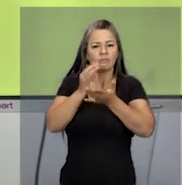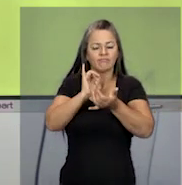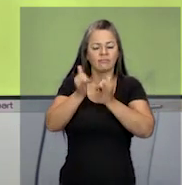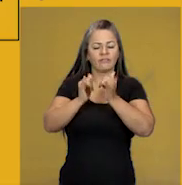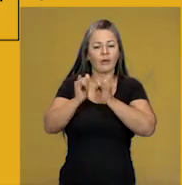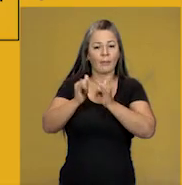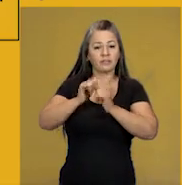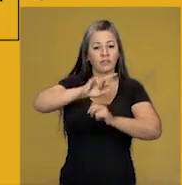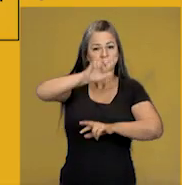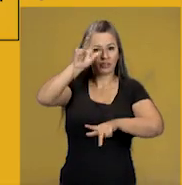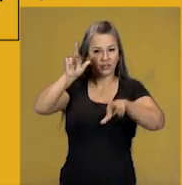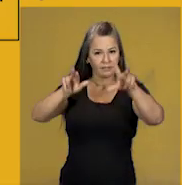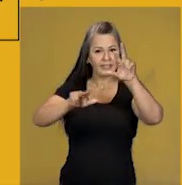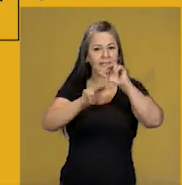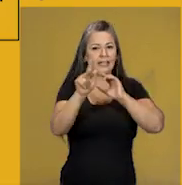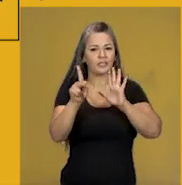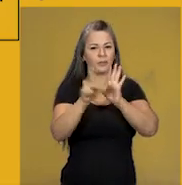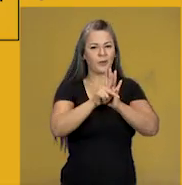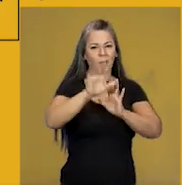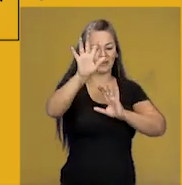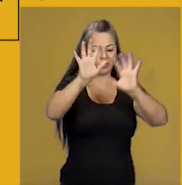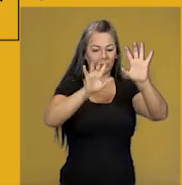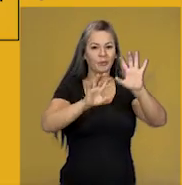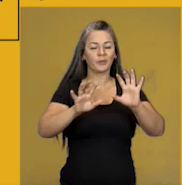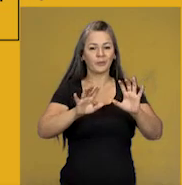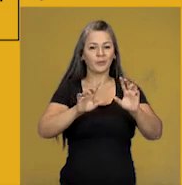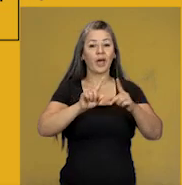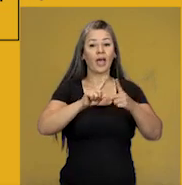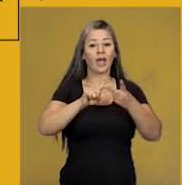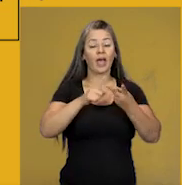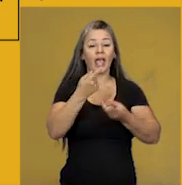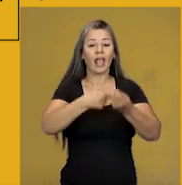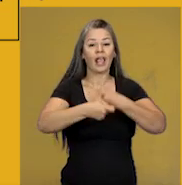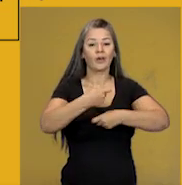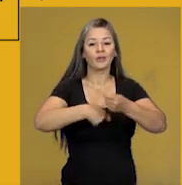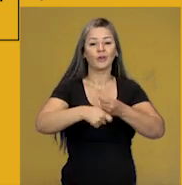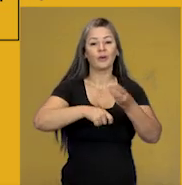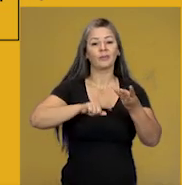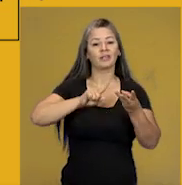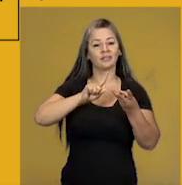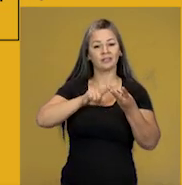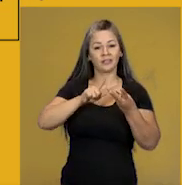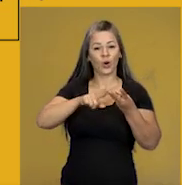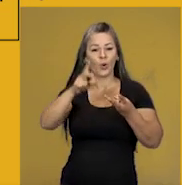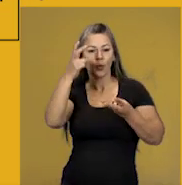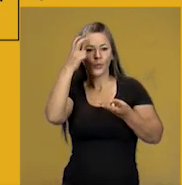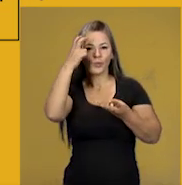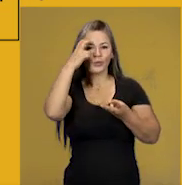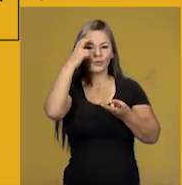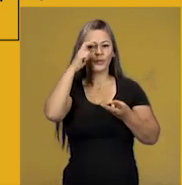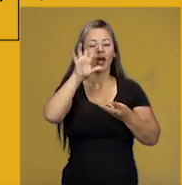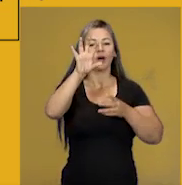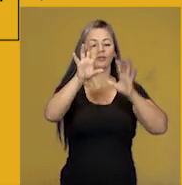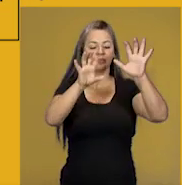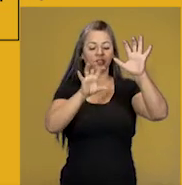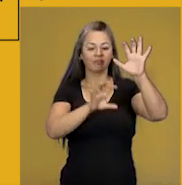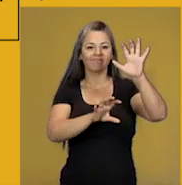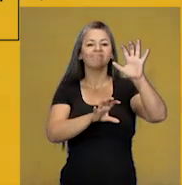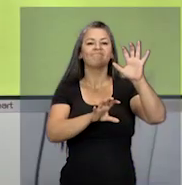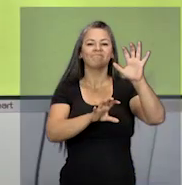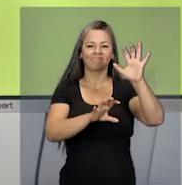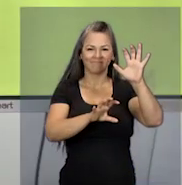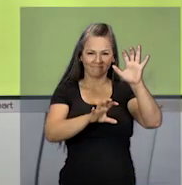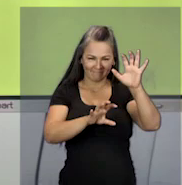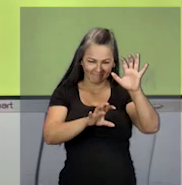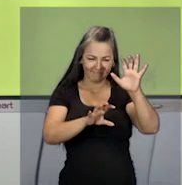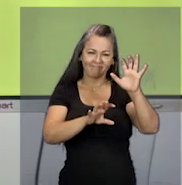a diversidade natural, econômica, cultural, histórica e ambientais de cada complexo regional. Então, se falar de